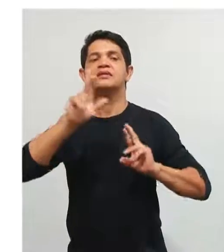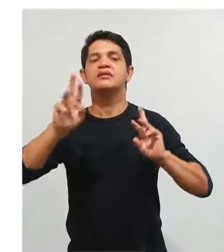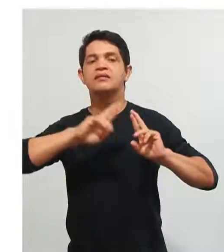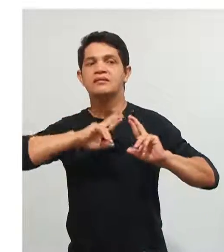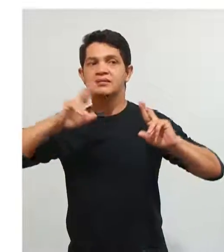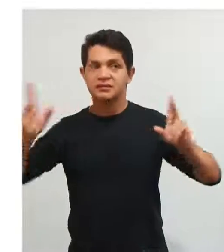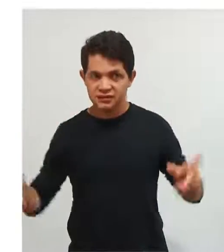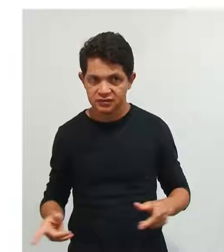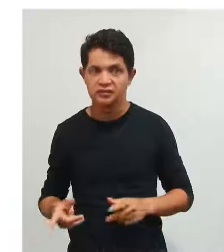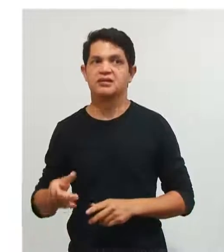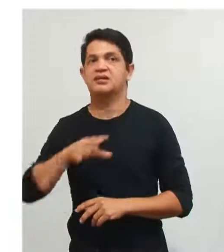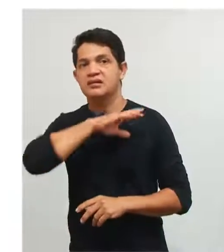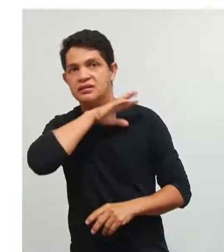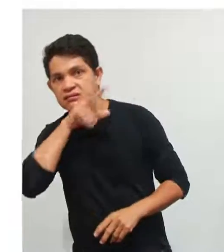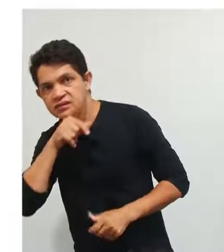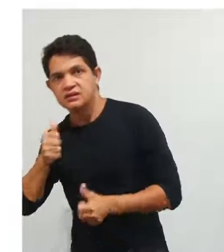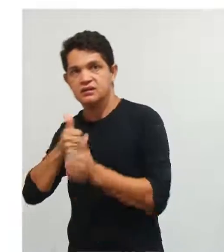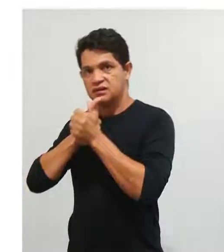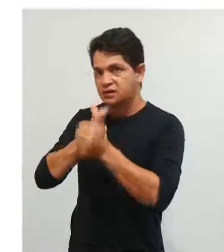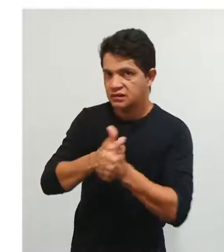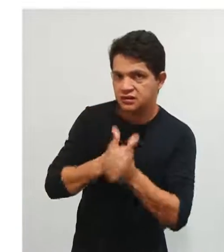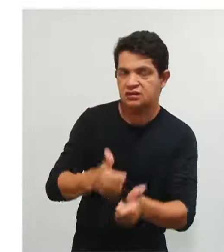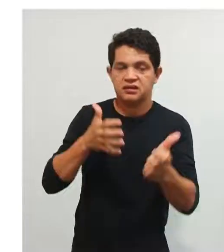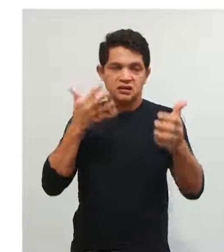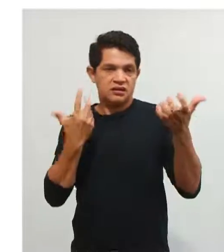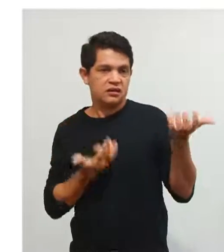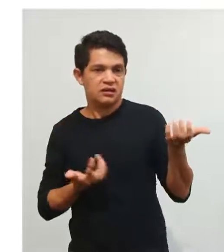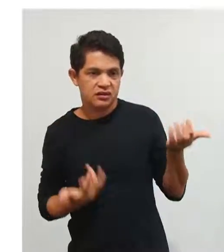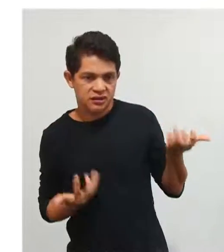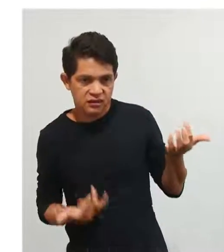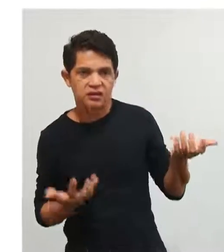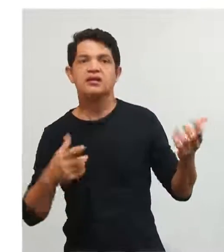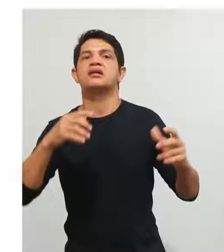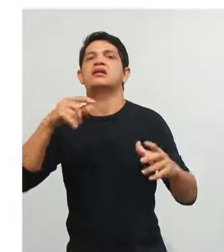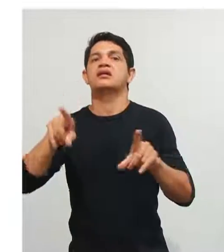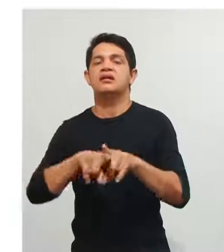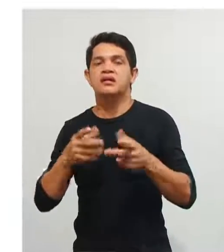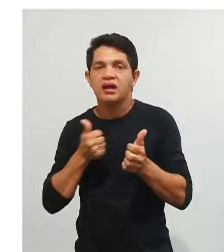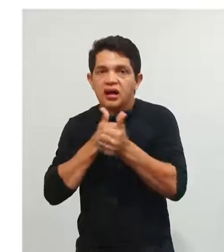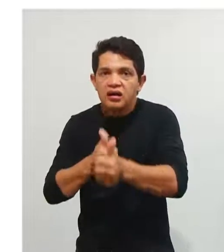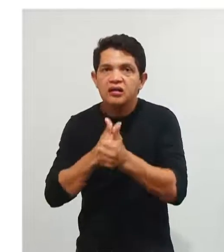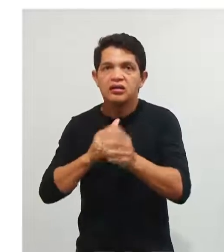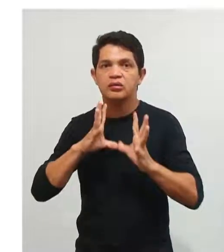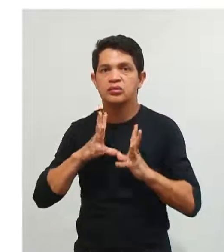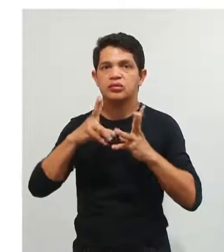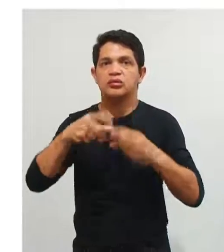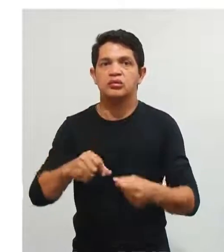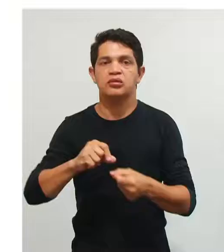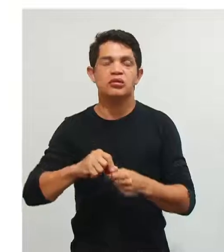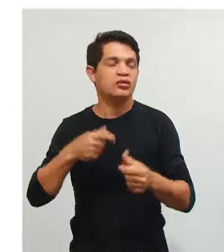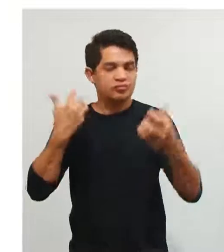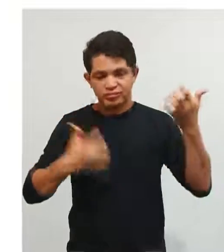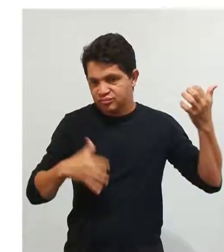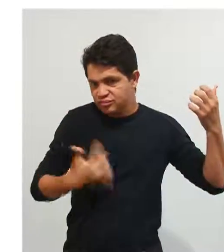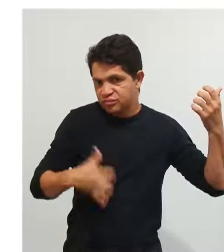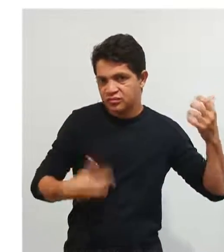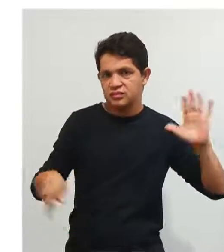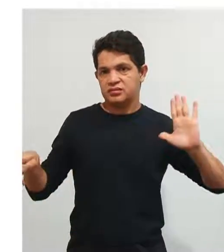terça abaixo, acompanhadas da viola e depois acompanhada pelo violão.